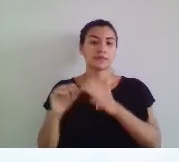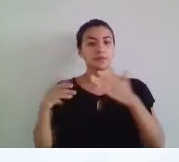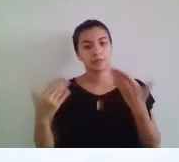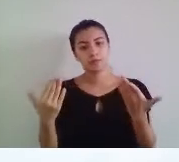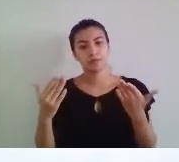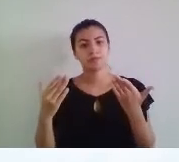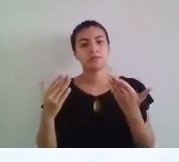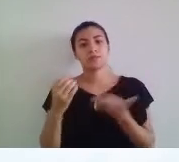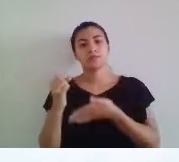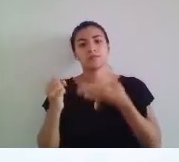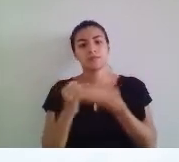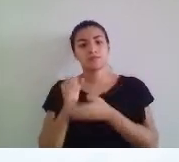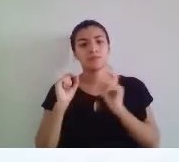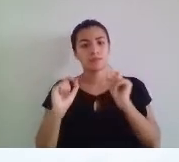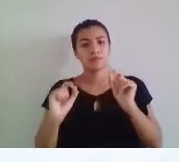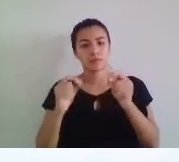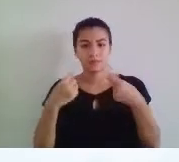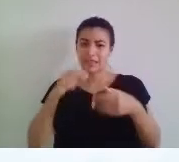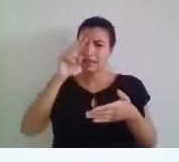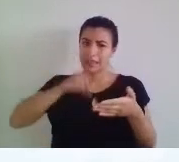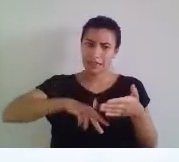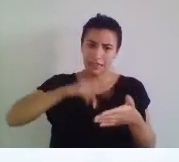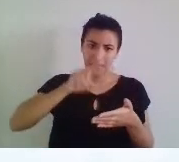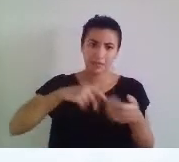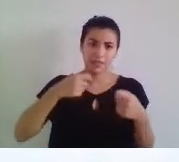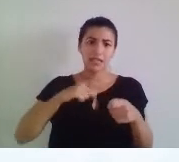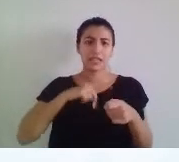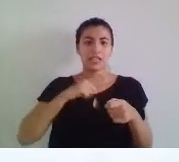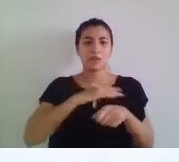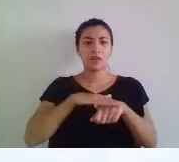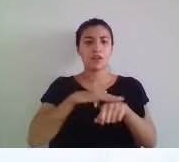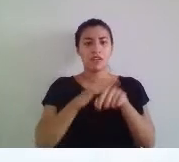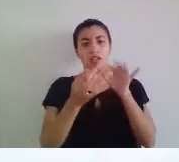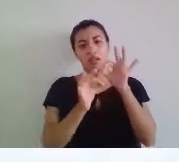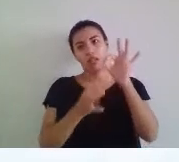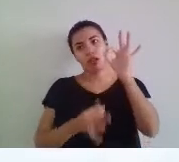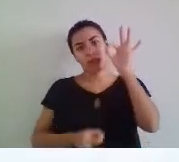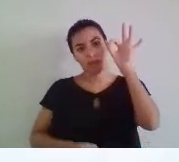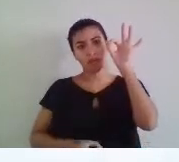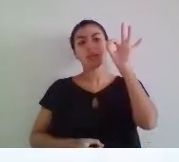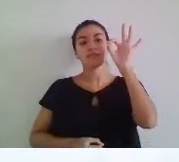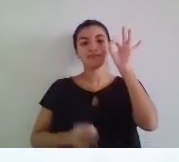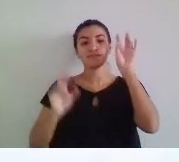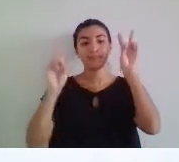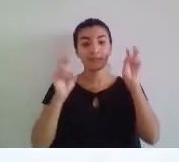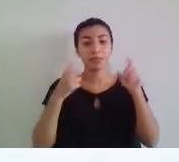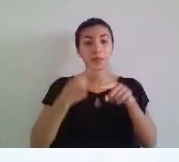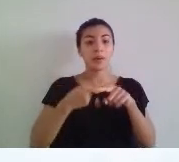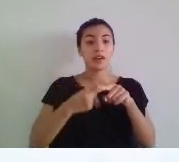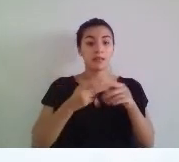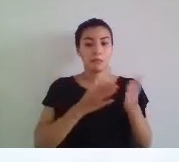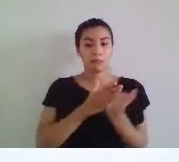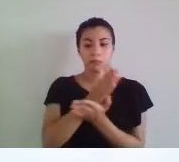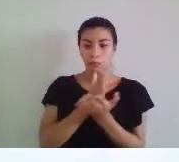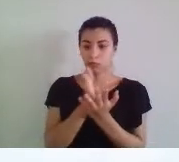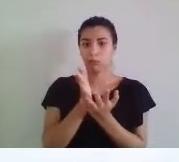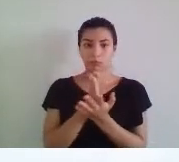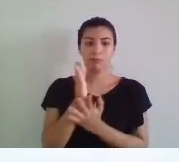fundamentalmente, claro, aqui tem que ler, a gente teria que ter uma conversa mais longa sobre o assunto, porque são muitos caminhos, mas,